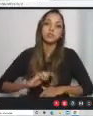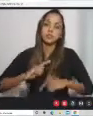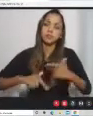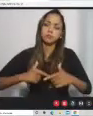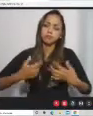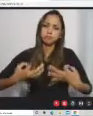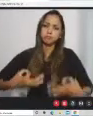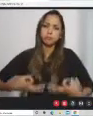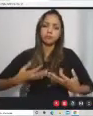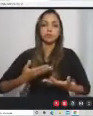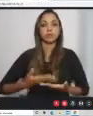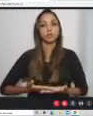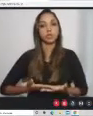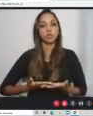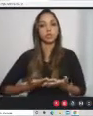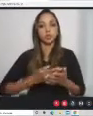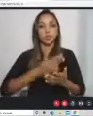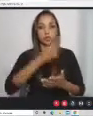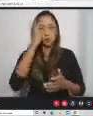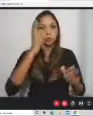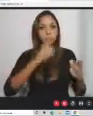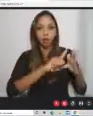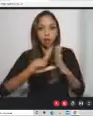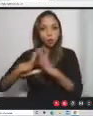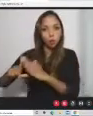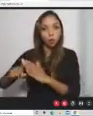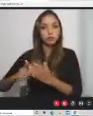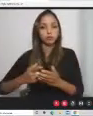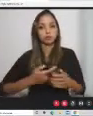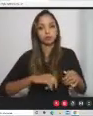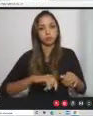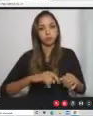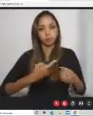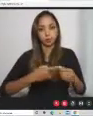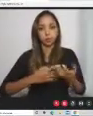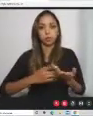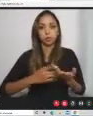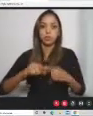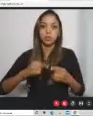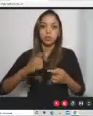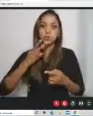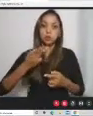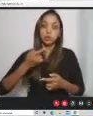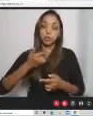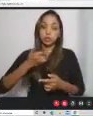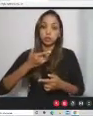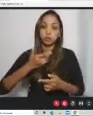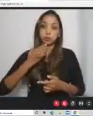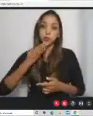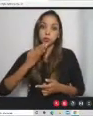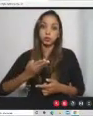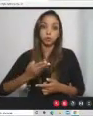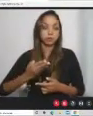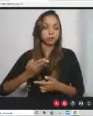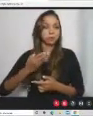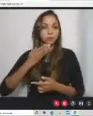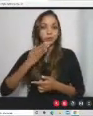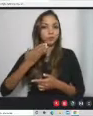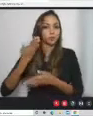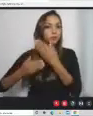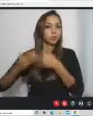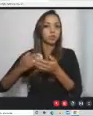em relação aos comerciantes do município. Continuando, falou sobre a segunda indicação, que é relembrado um pedido antigo do vereador Binho de Ambrosio, que é a construção de um